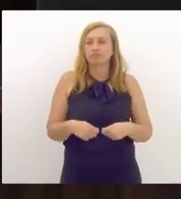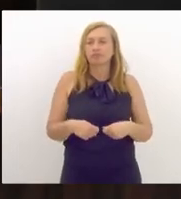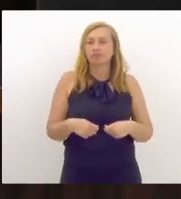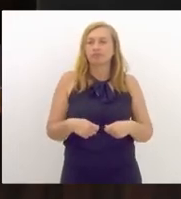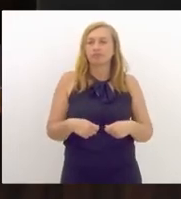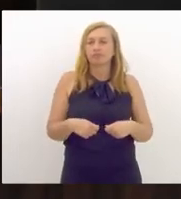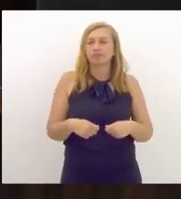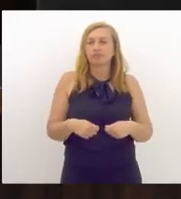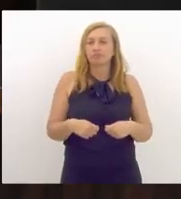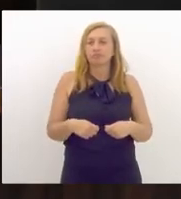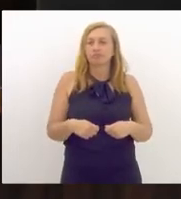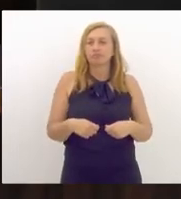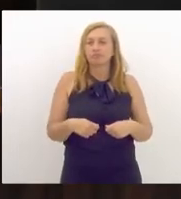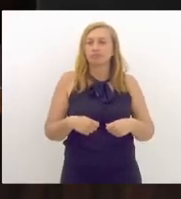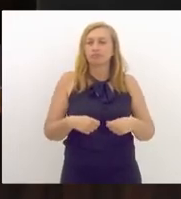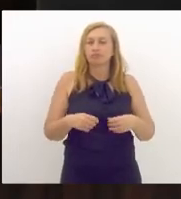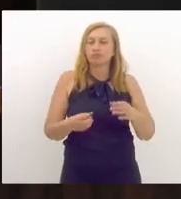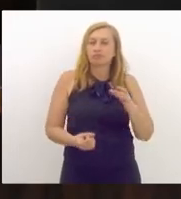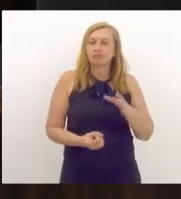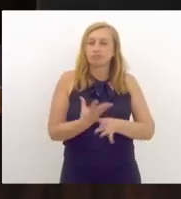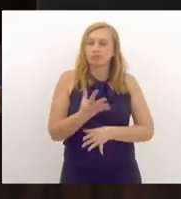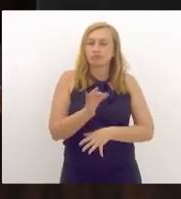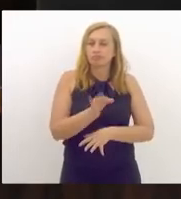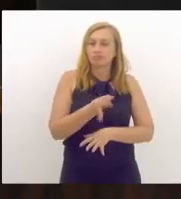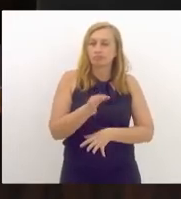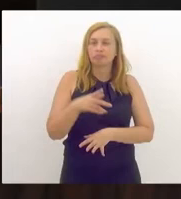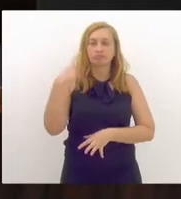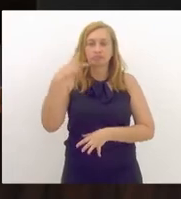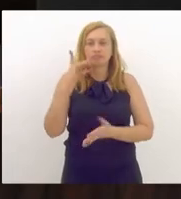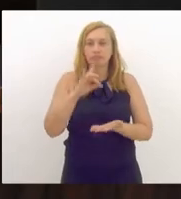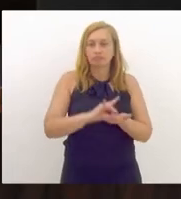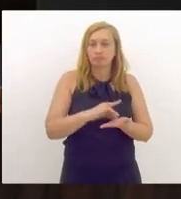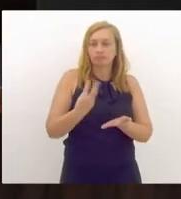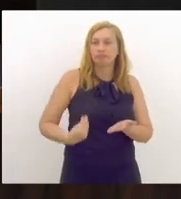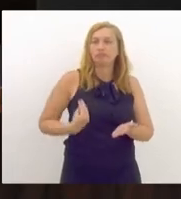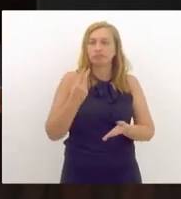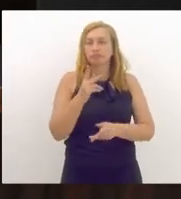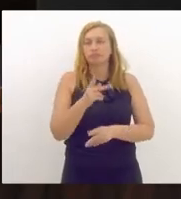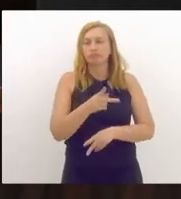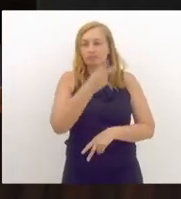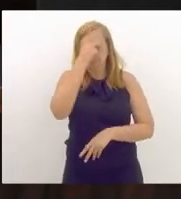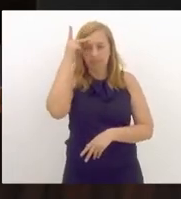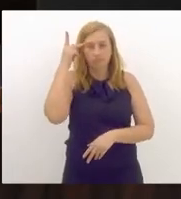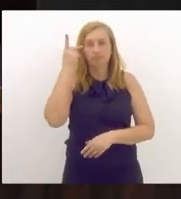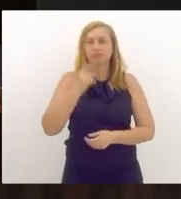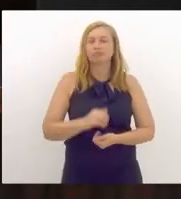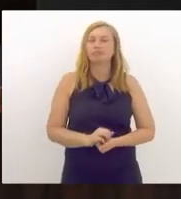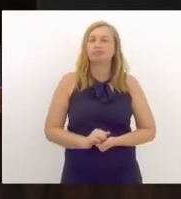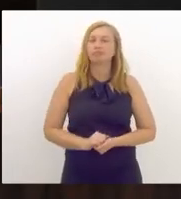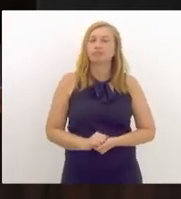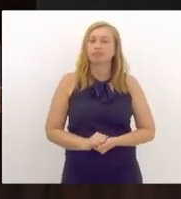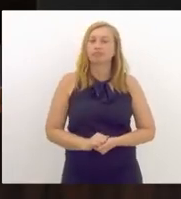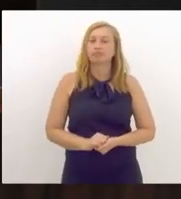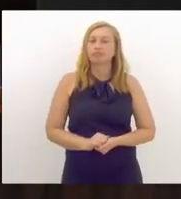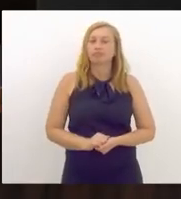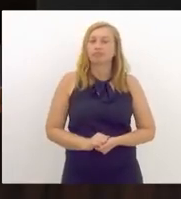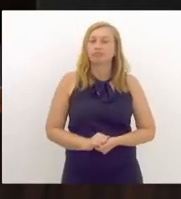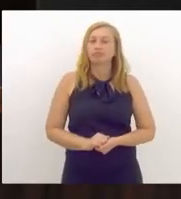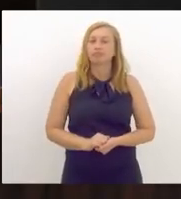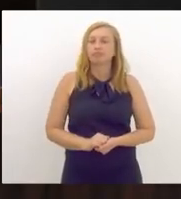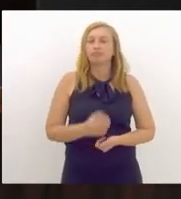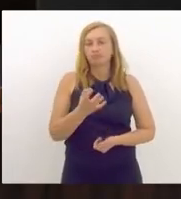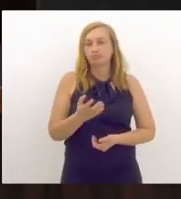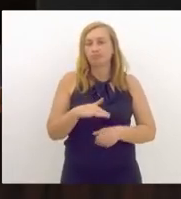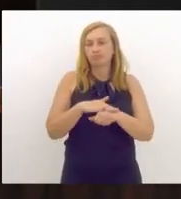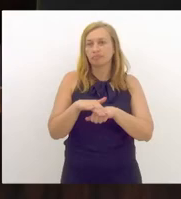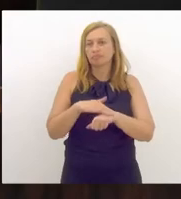incidir de fato nas políticas reais para a vida das pessoas reais e eu quero